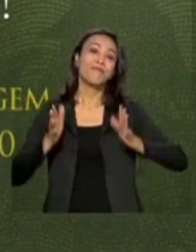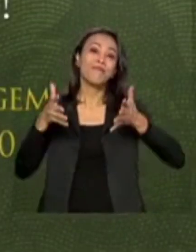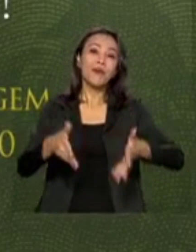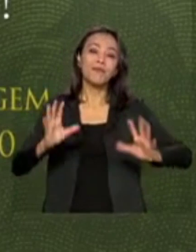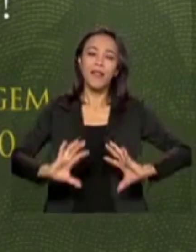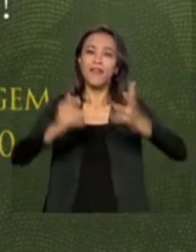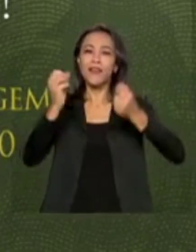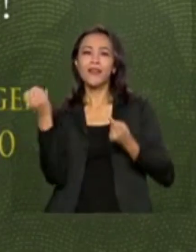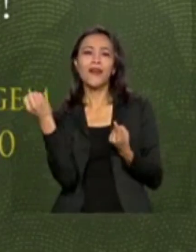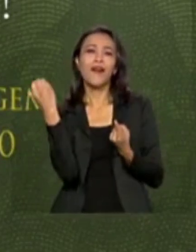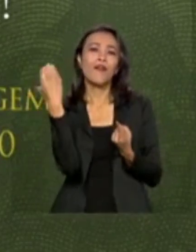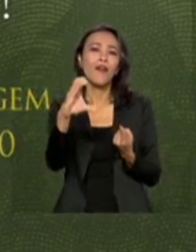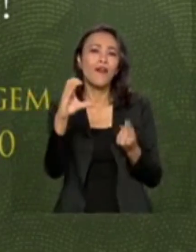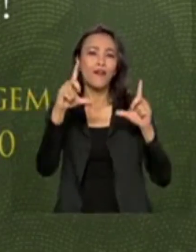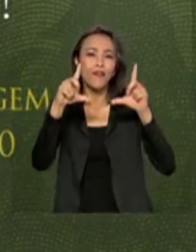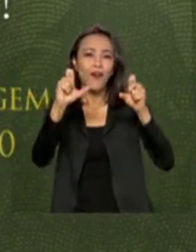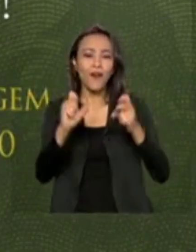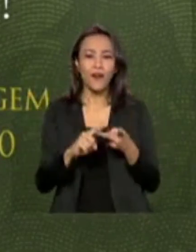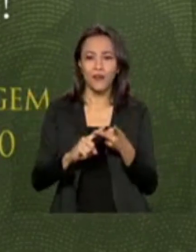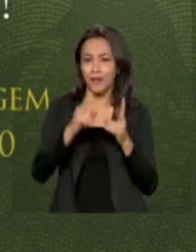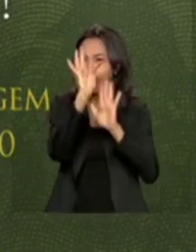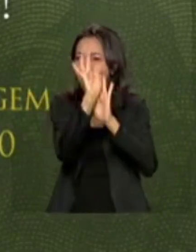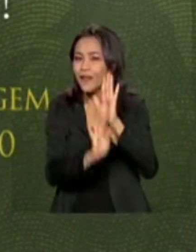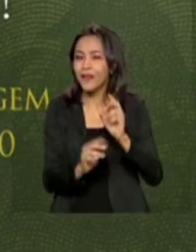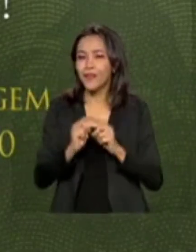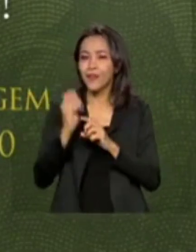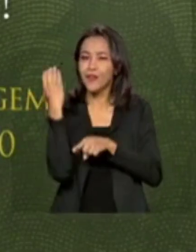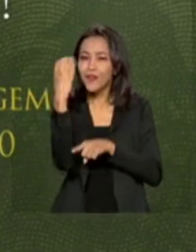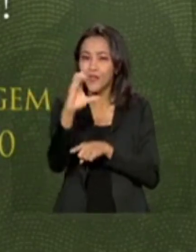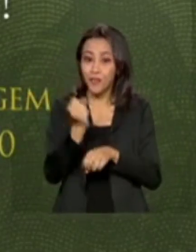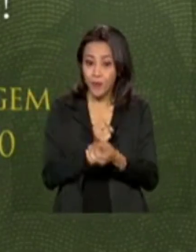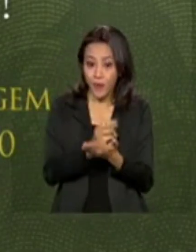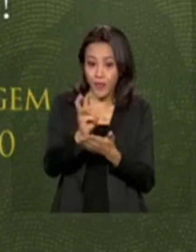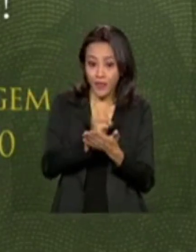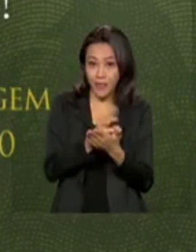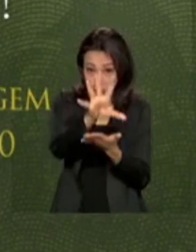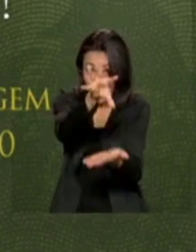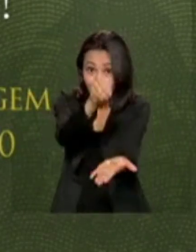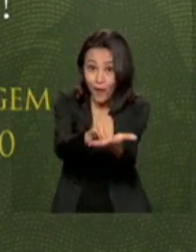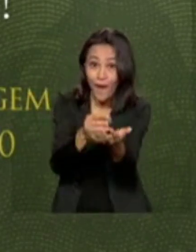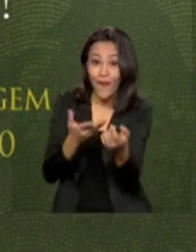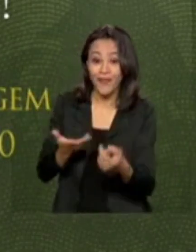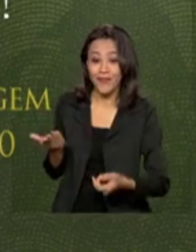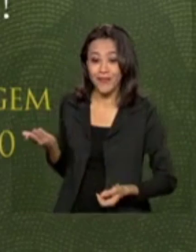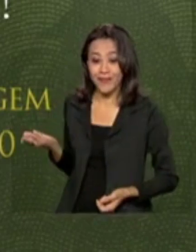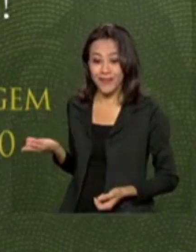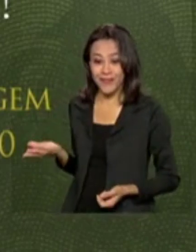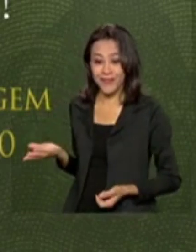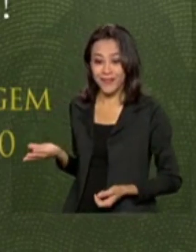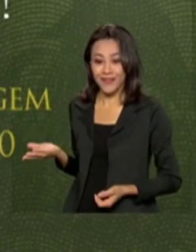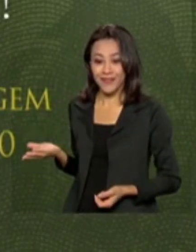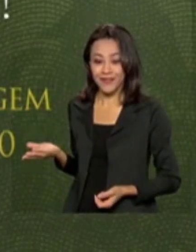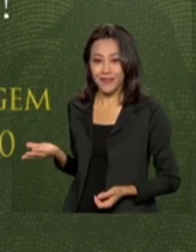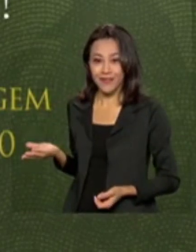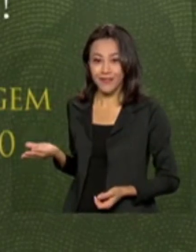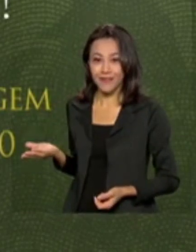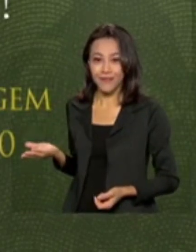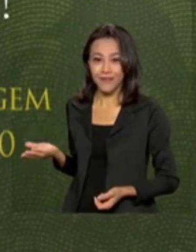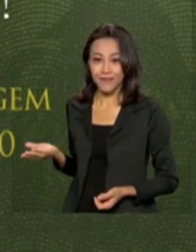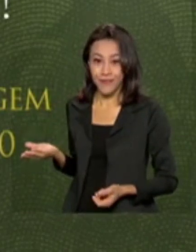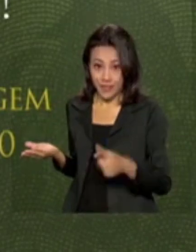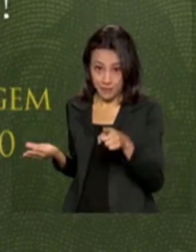sua foto, o seu texto, o seu vídeo pelo nosso WhatsApp. Anote aí, 61